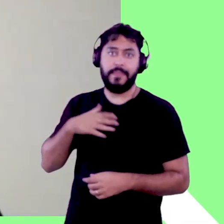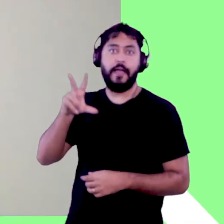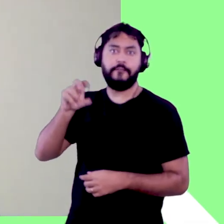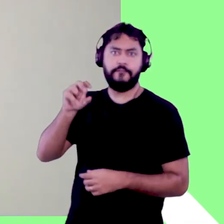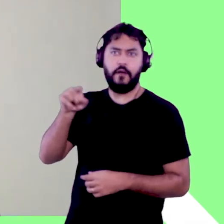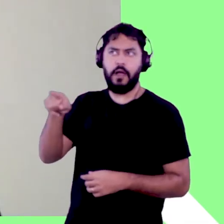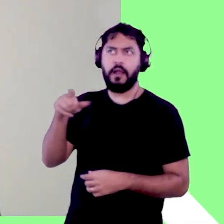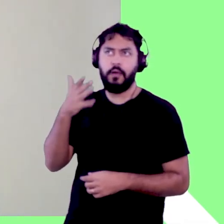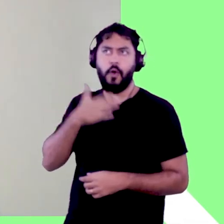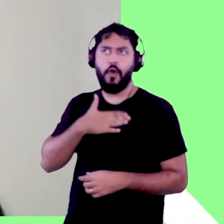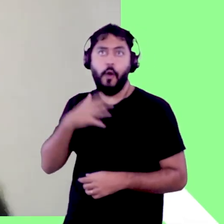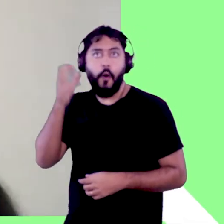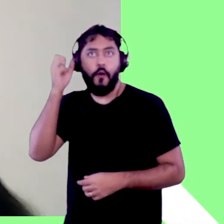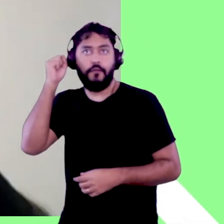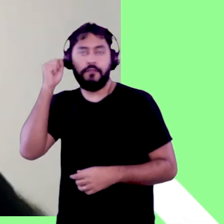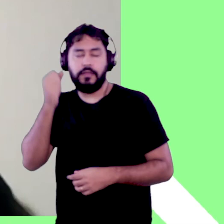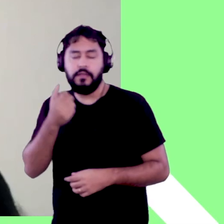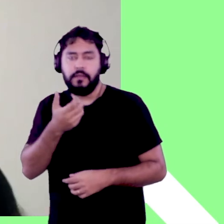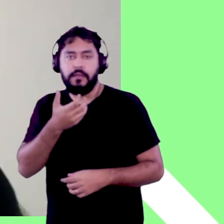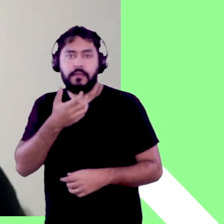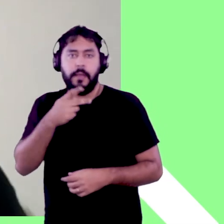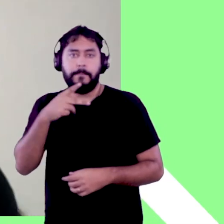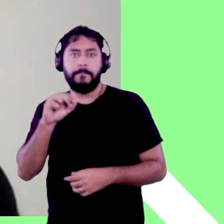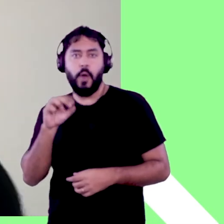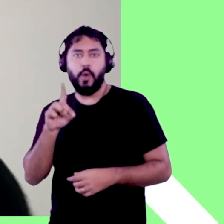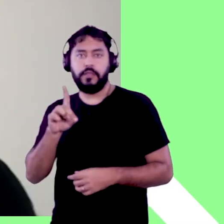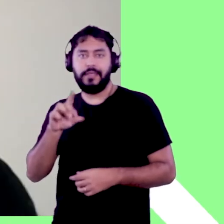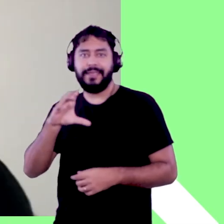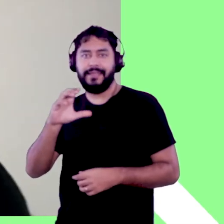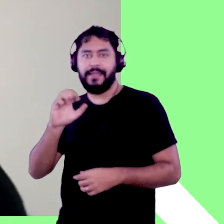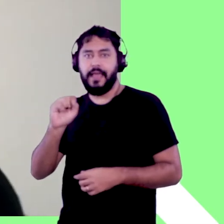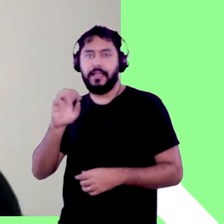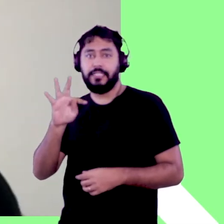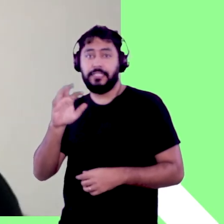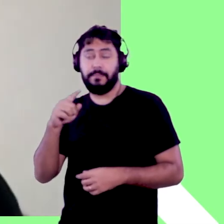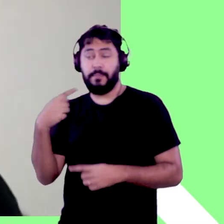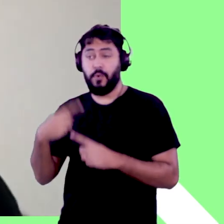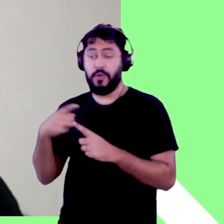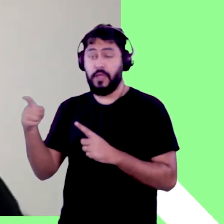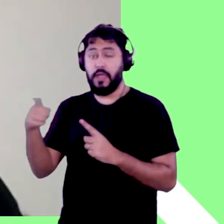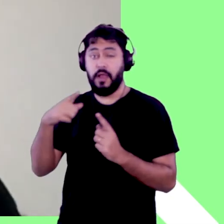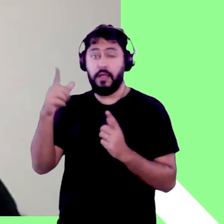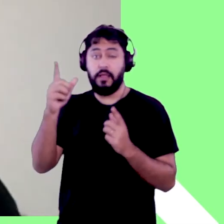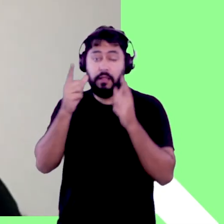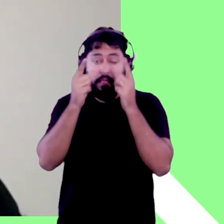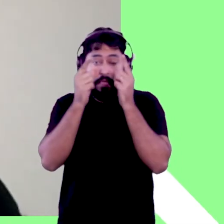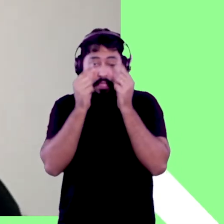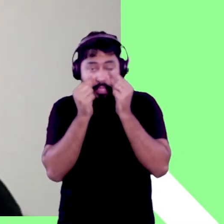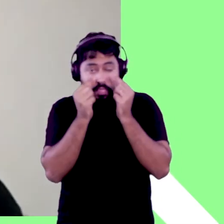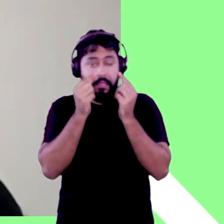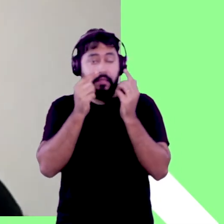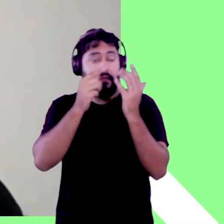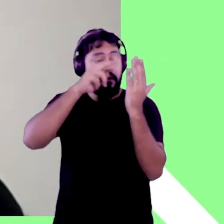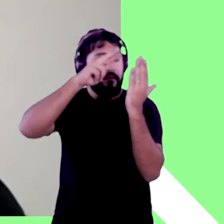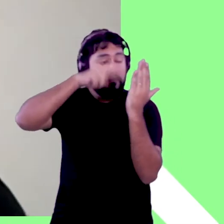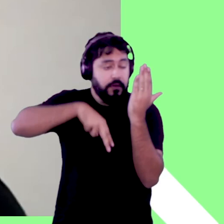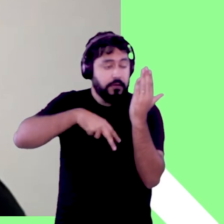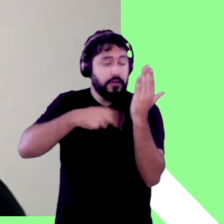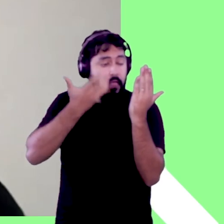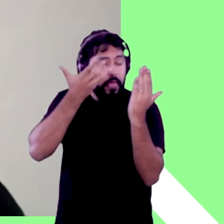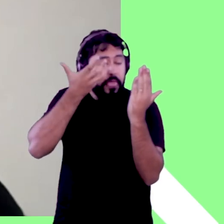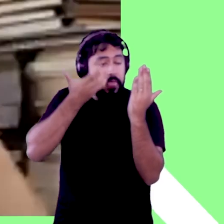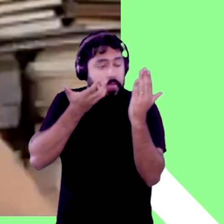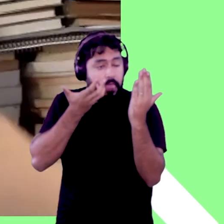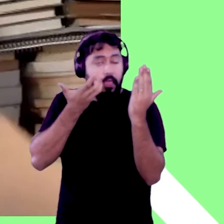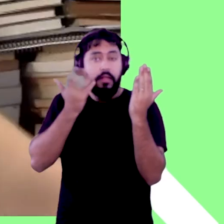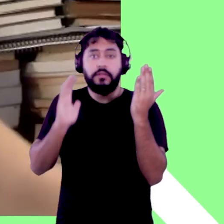podcasts, negócio assim, porque a leitura, a questão da leitura, da vista, cansa, é isso. Ou da alfabetização.